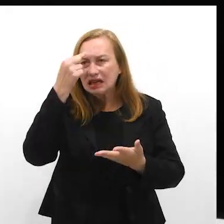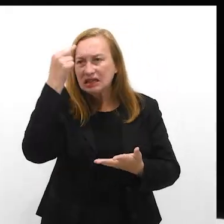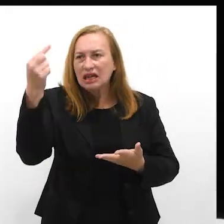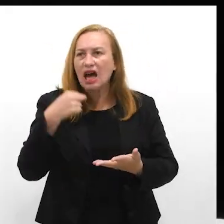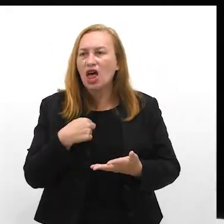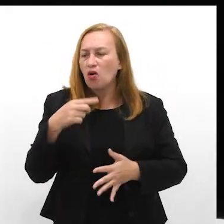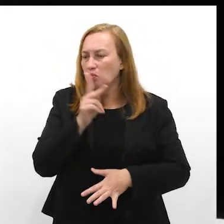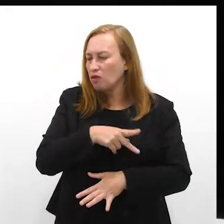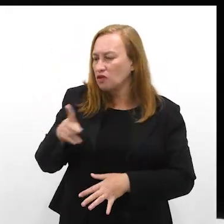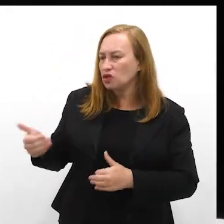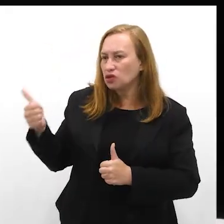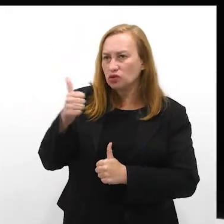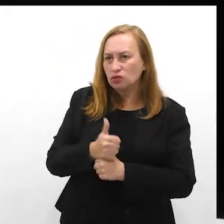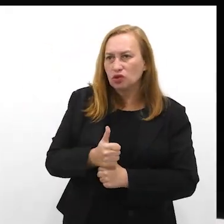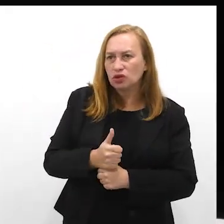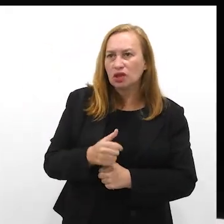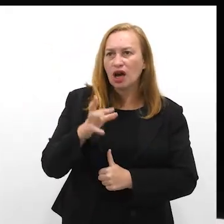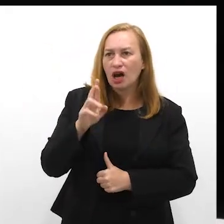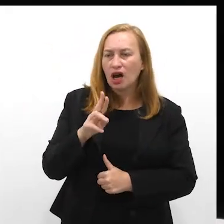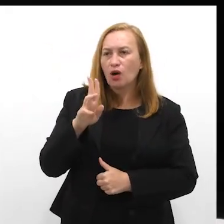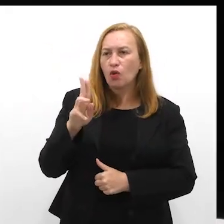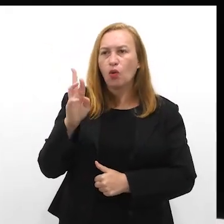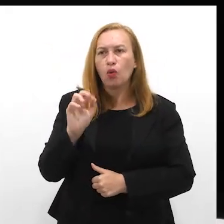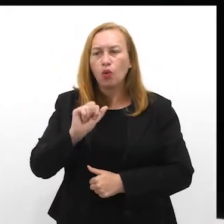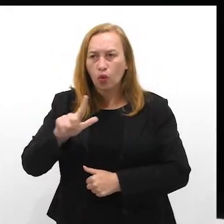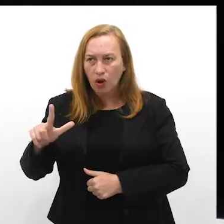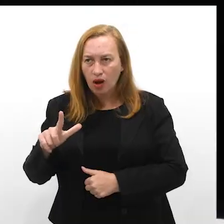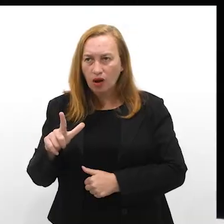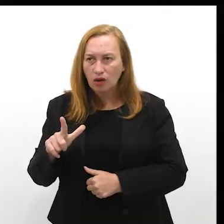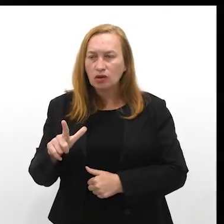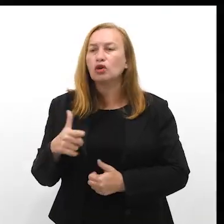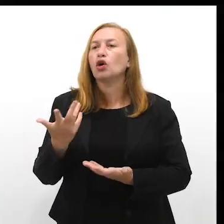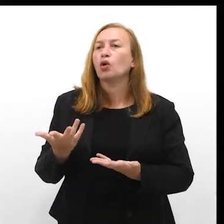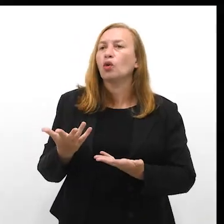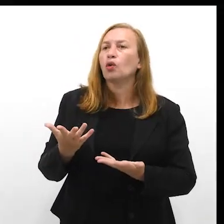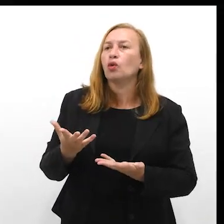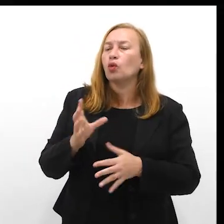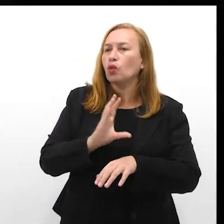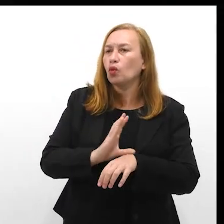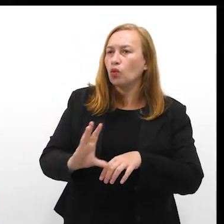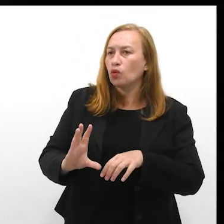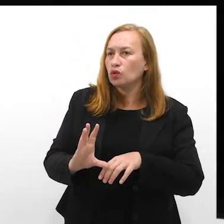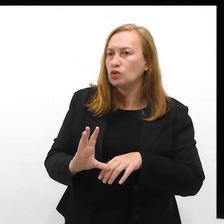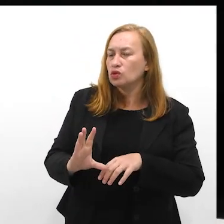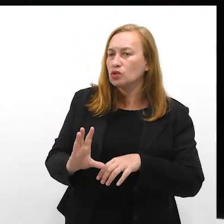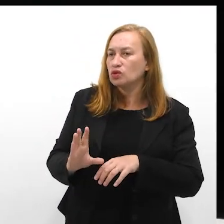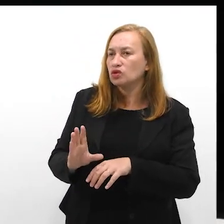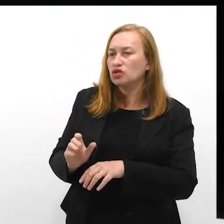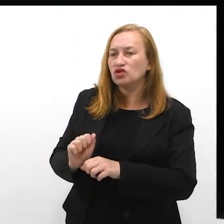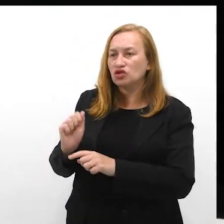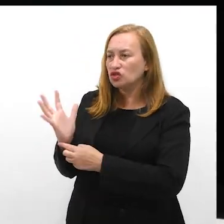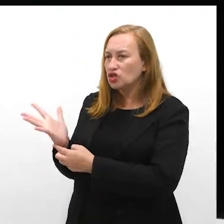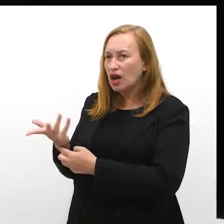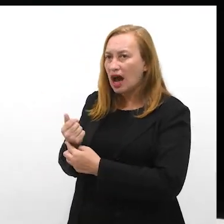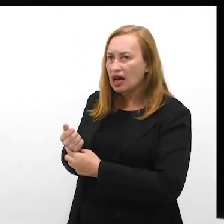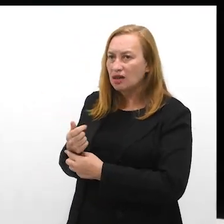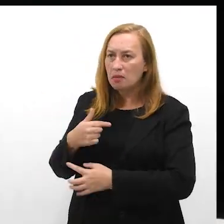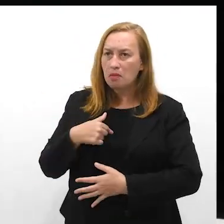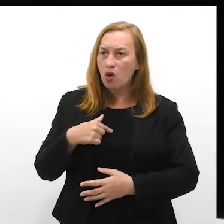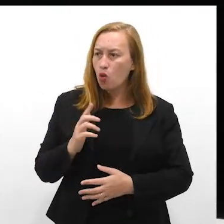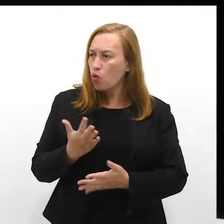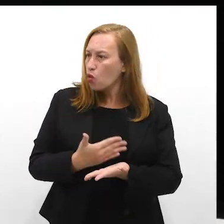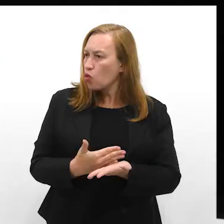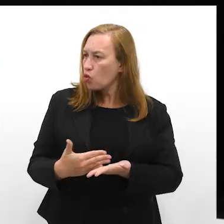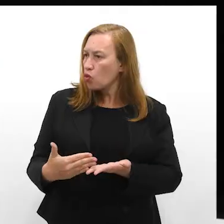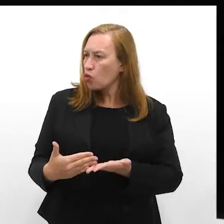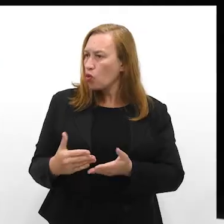ideia, eu fui professora substituta da Rural, Sim. do curso de licenciatura em arte. Cheguei lá já e falei